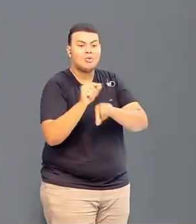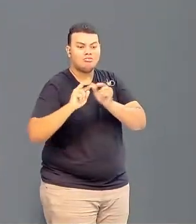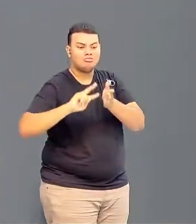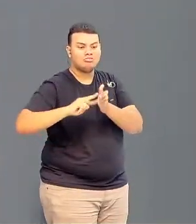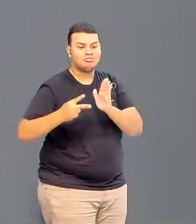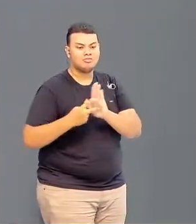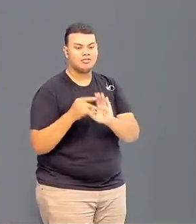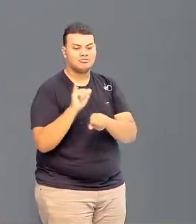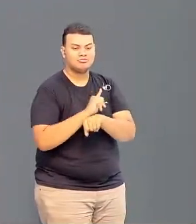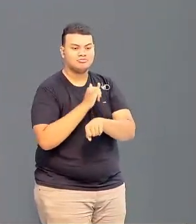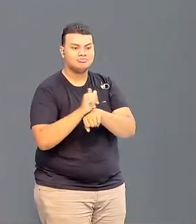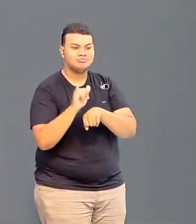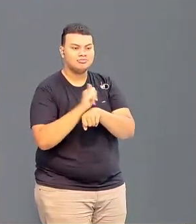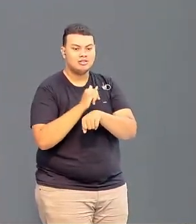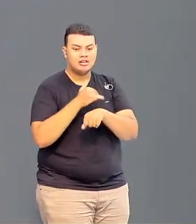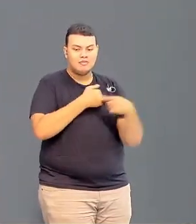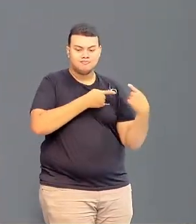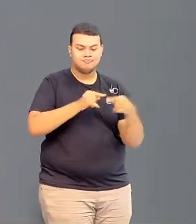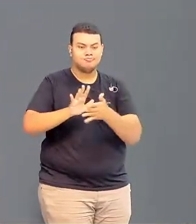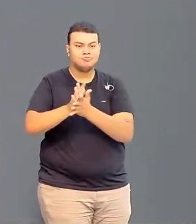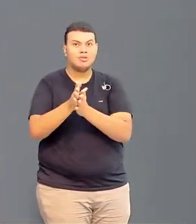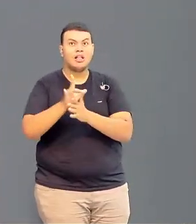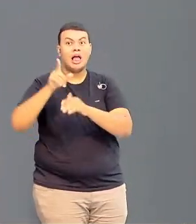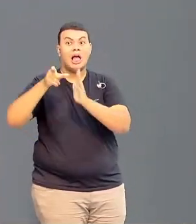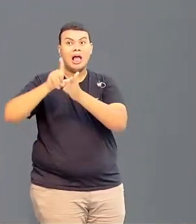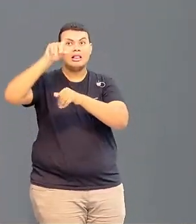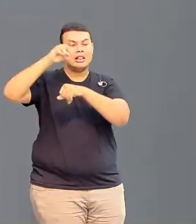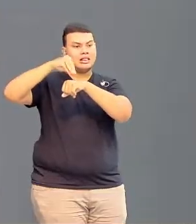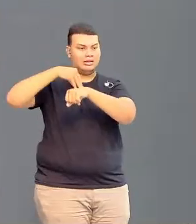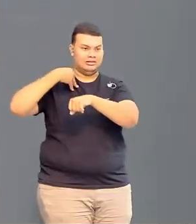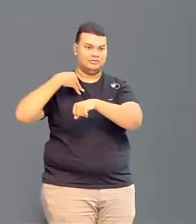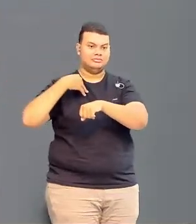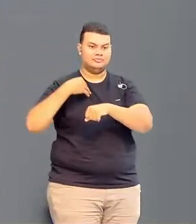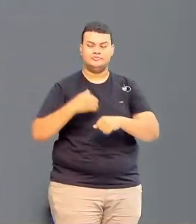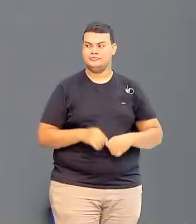substituiu o argumento de Deus.